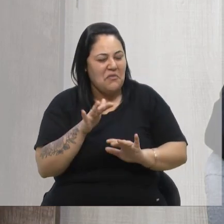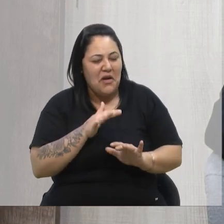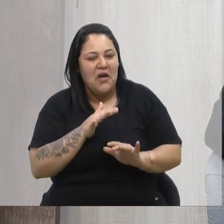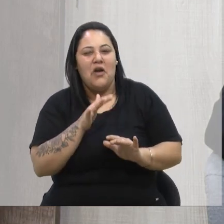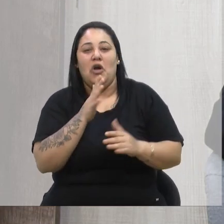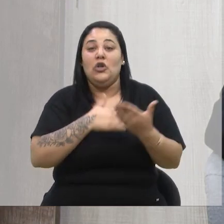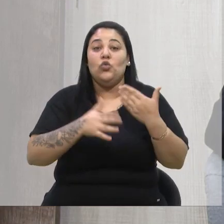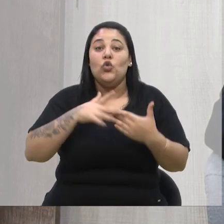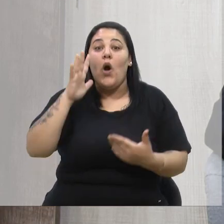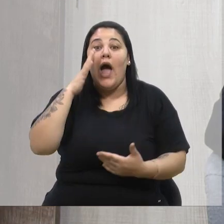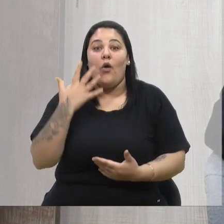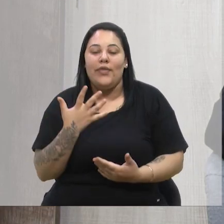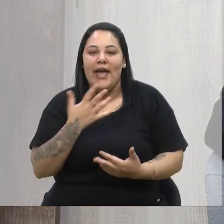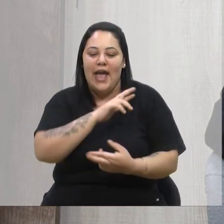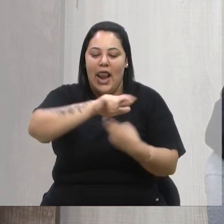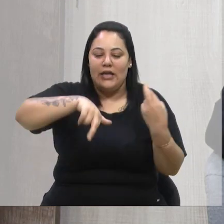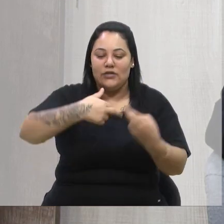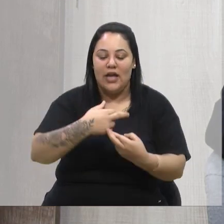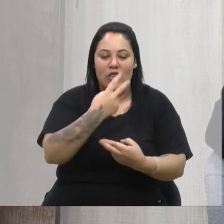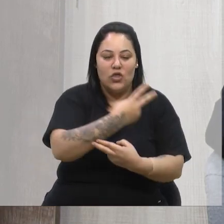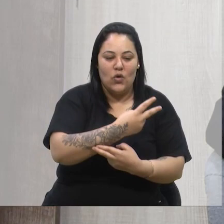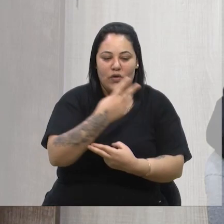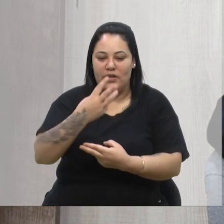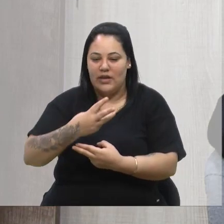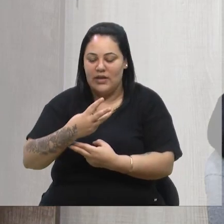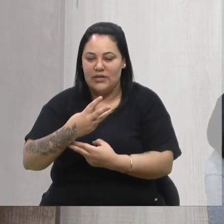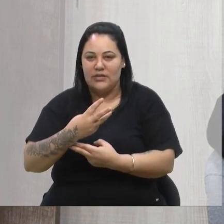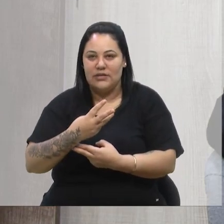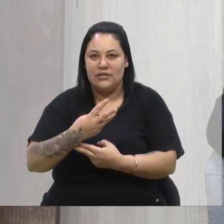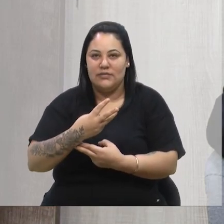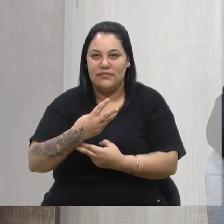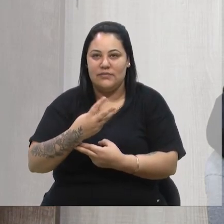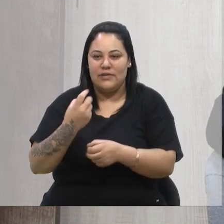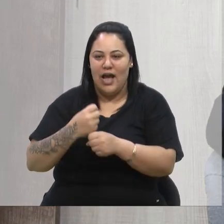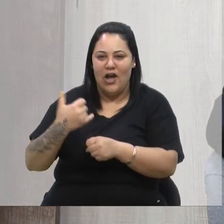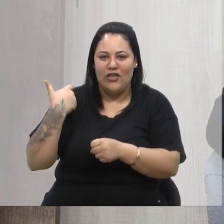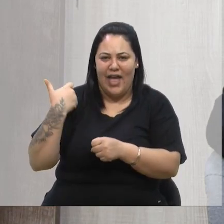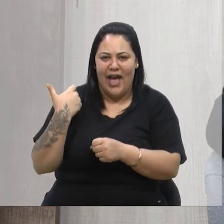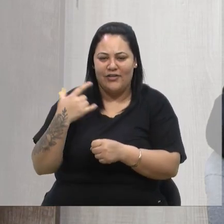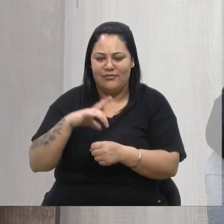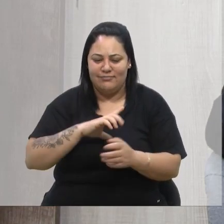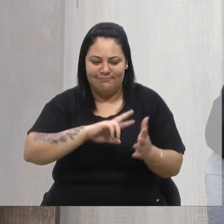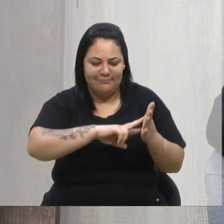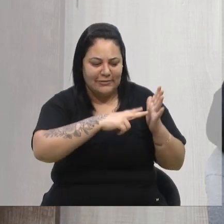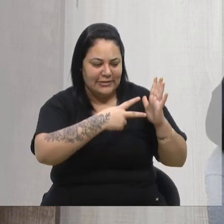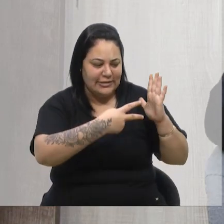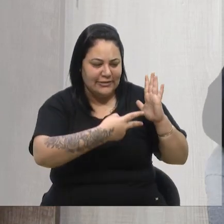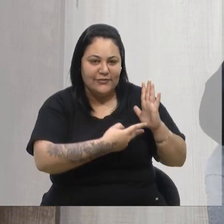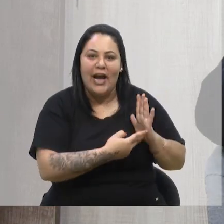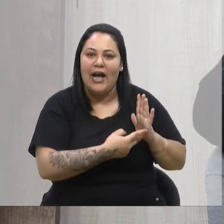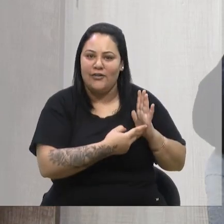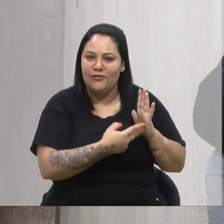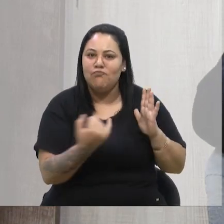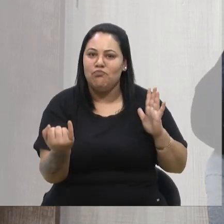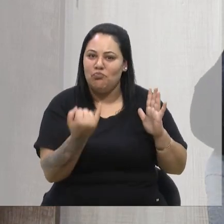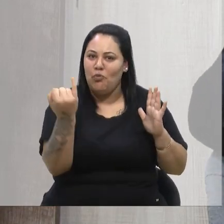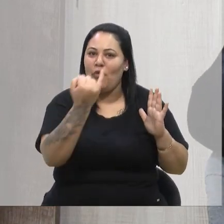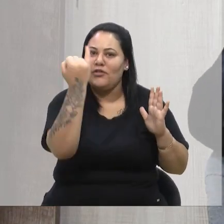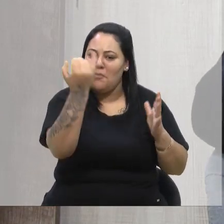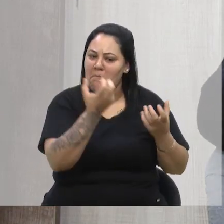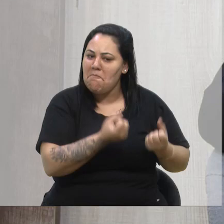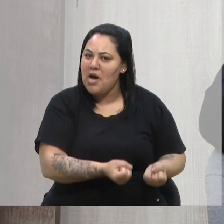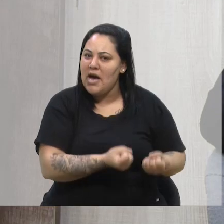tudo que acontece em torno de 2, 3 anos tem um significado extremamente grande e pesado,